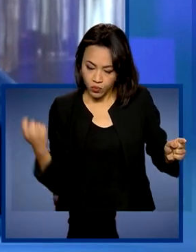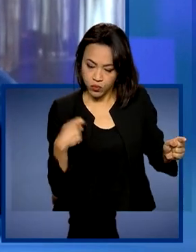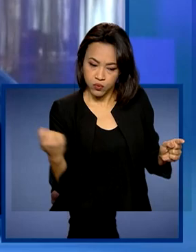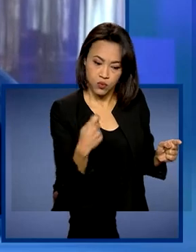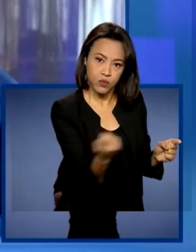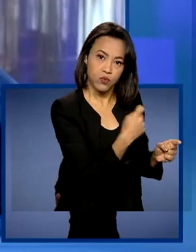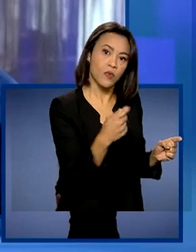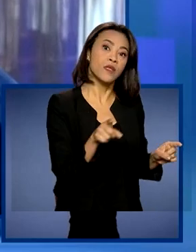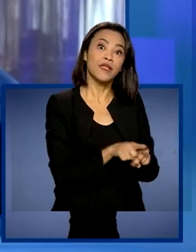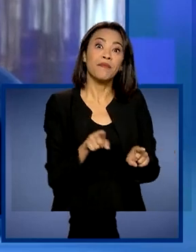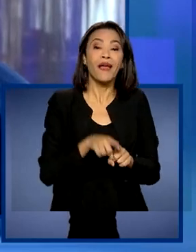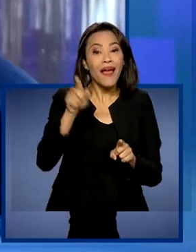o maior perímetro de irrigação da América Latina. faz o perímetro de irrigação